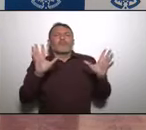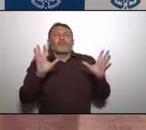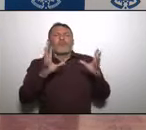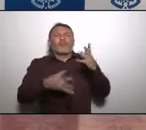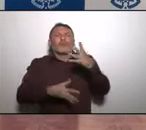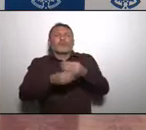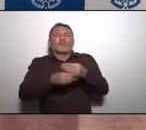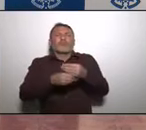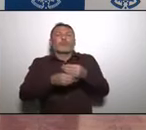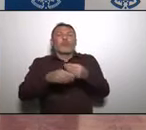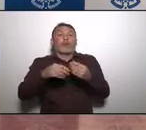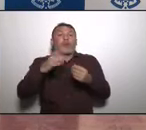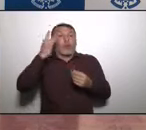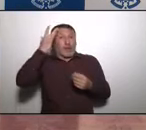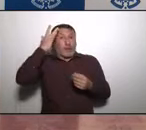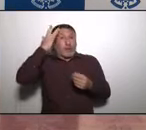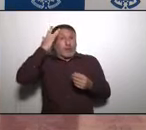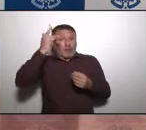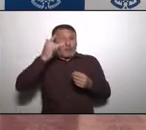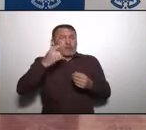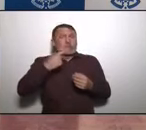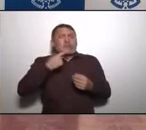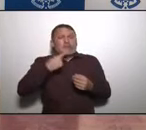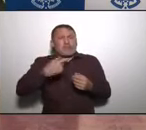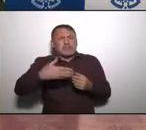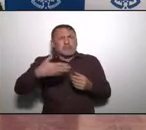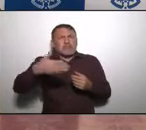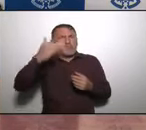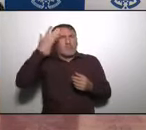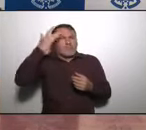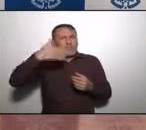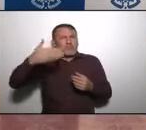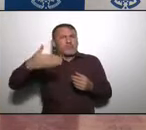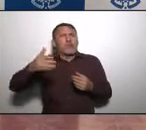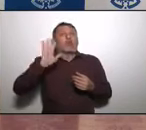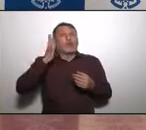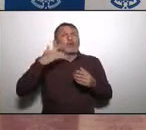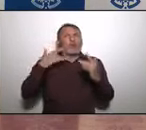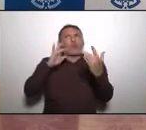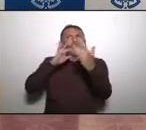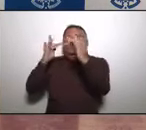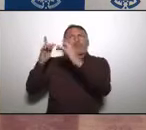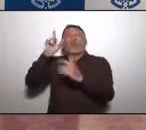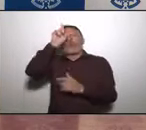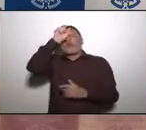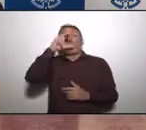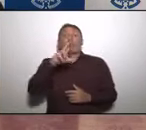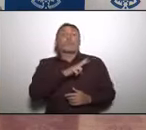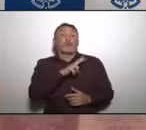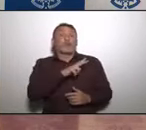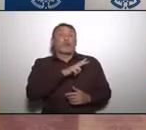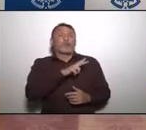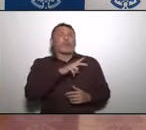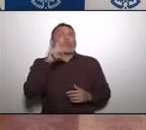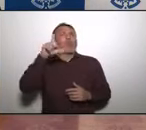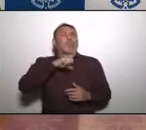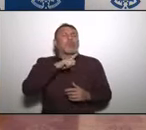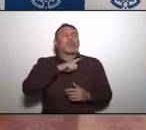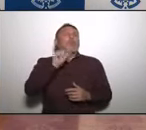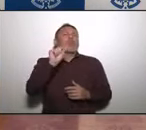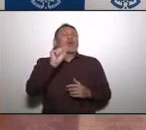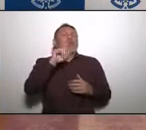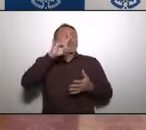Vitor, a partir de amanhã, a partir dessa semana, nós estamos também conversando com os hospitais privados para a gente ter um boletim que